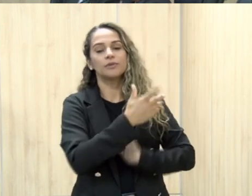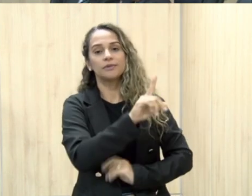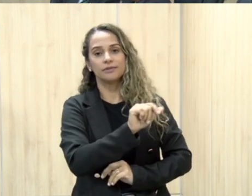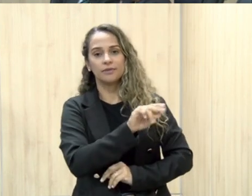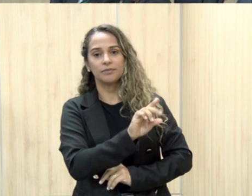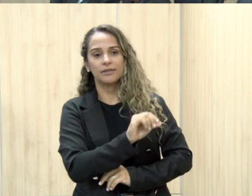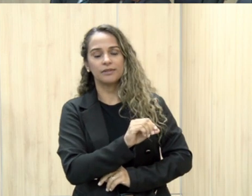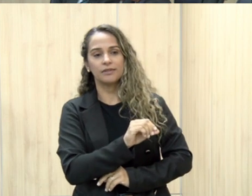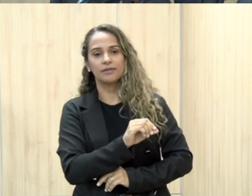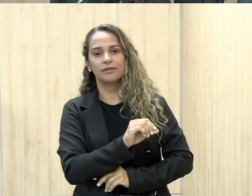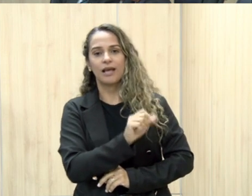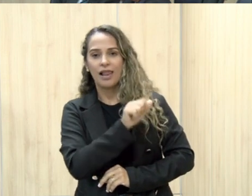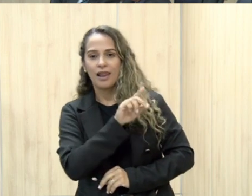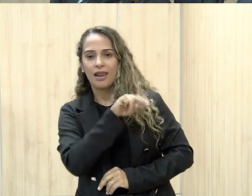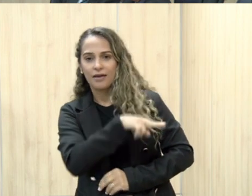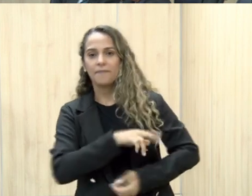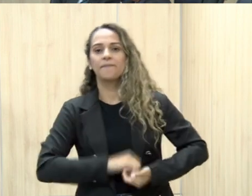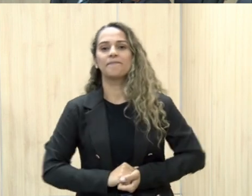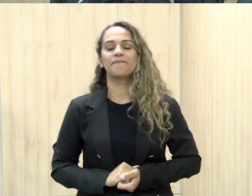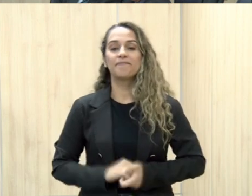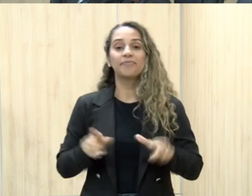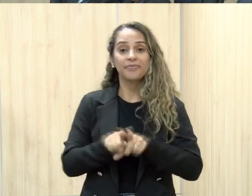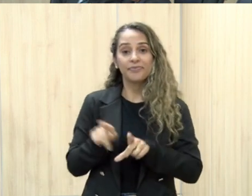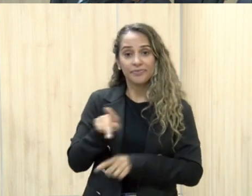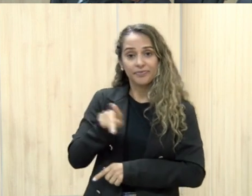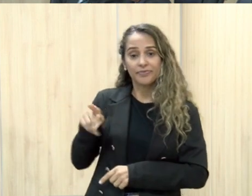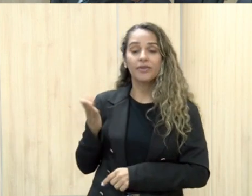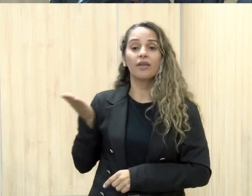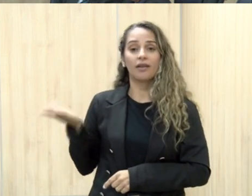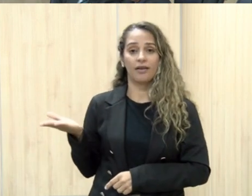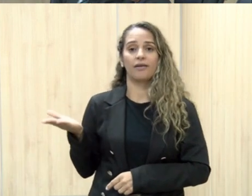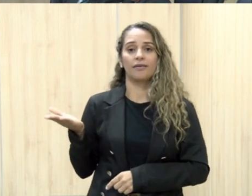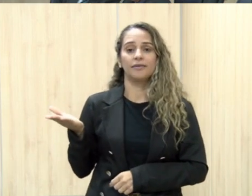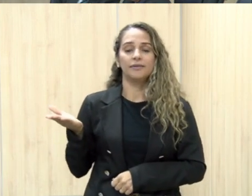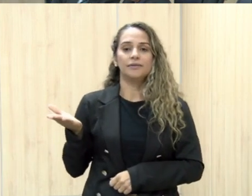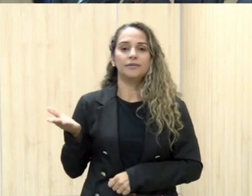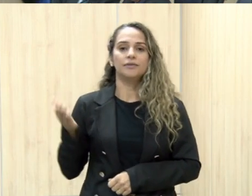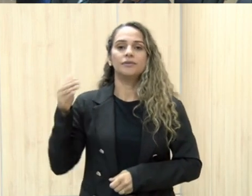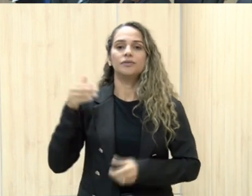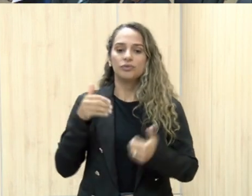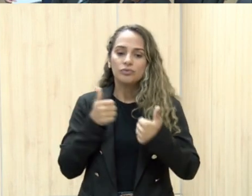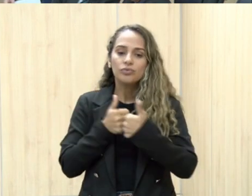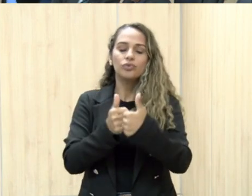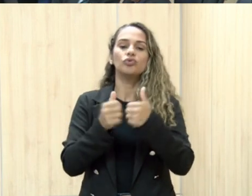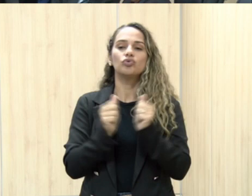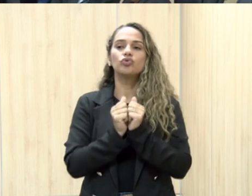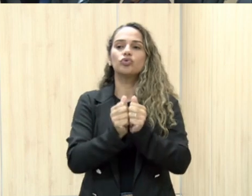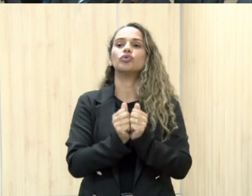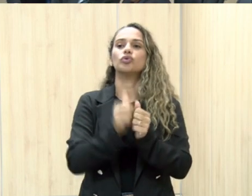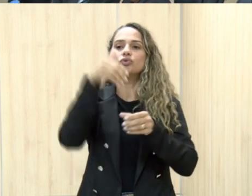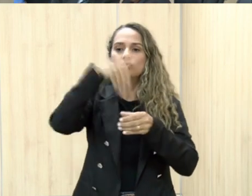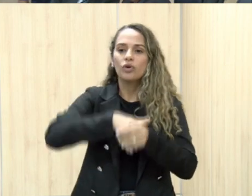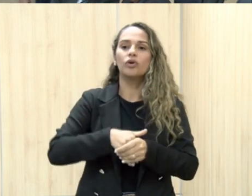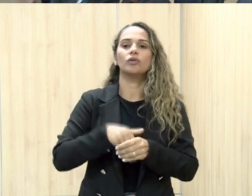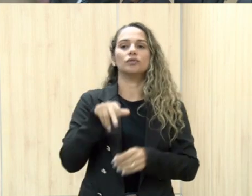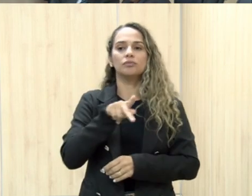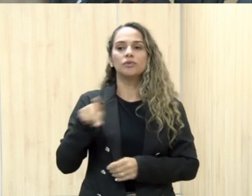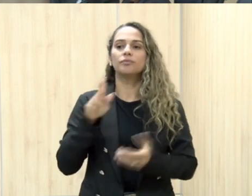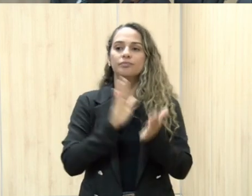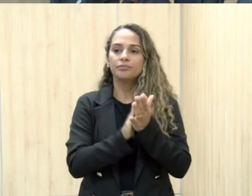deputado Alan a presidente também acompanha o voto do relator Parabéns ao